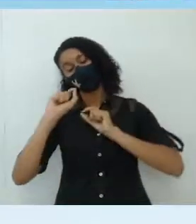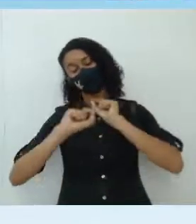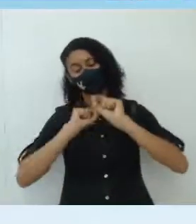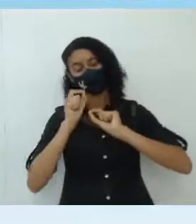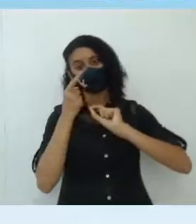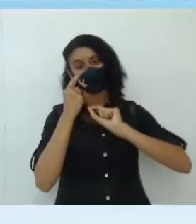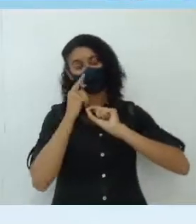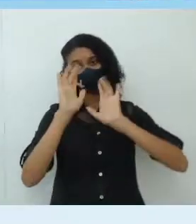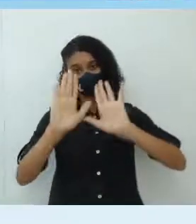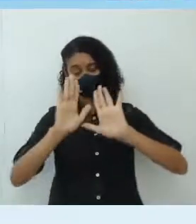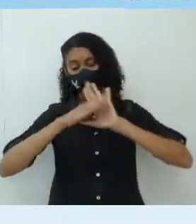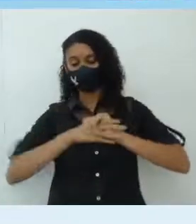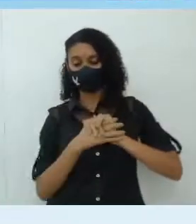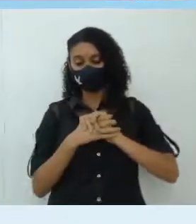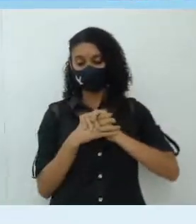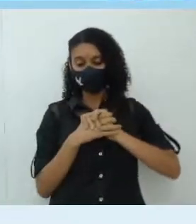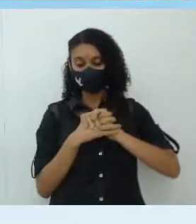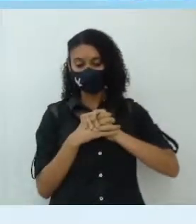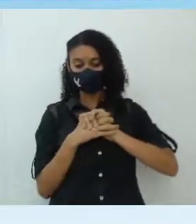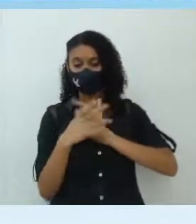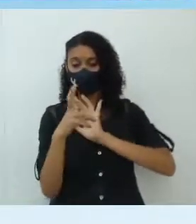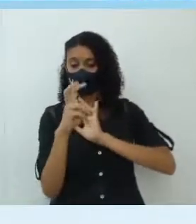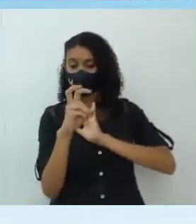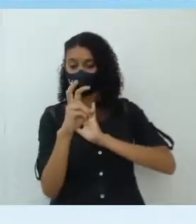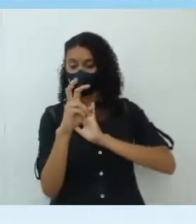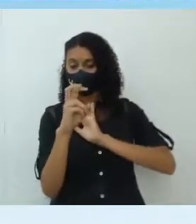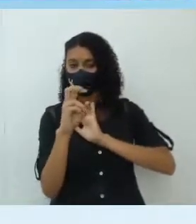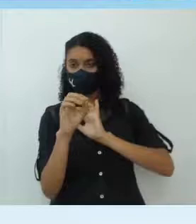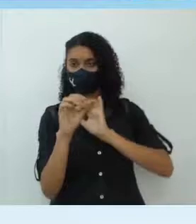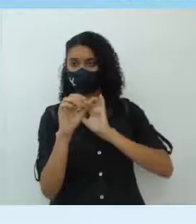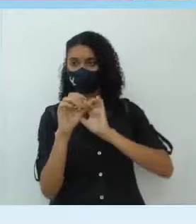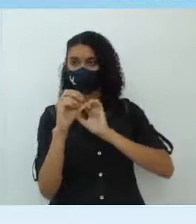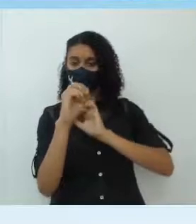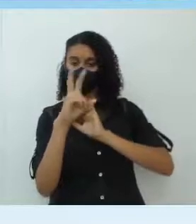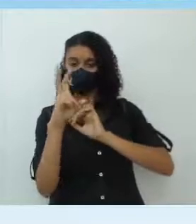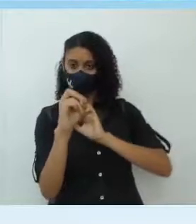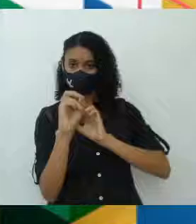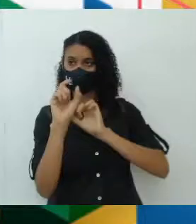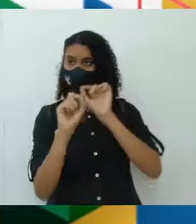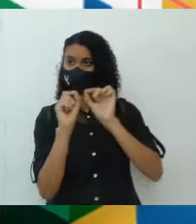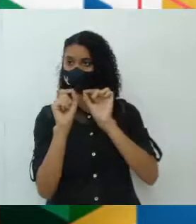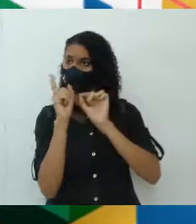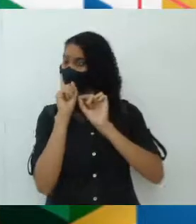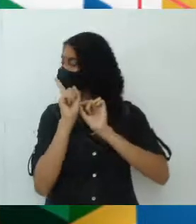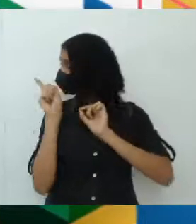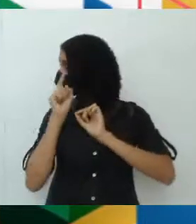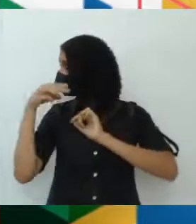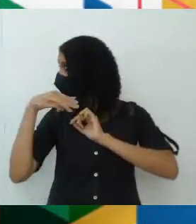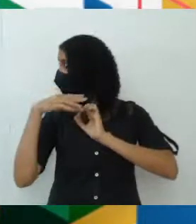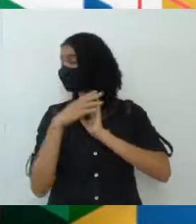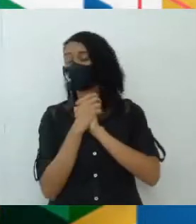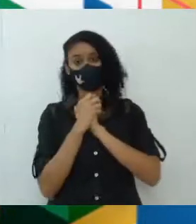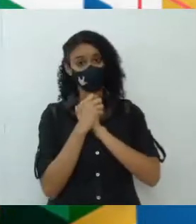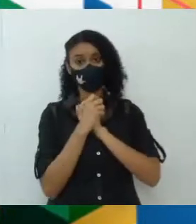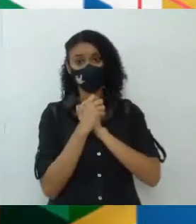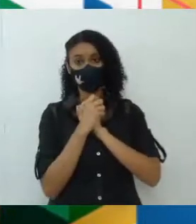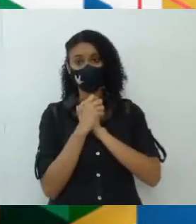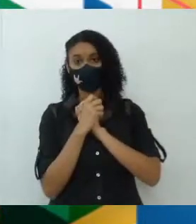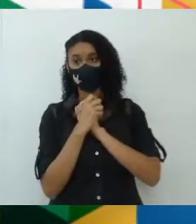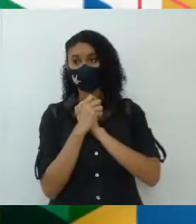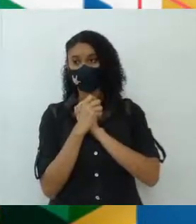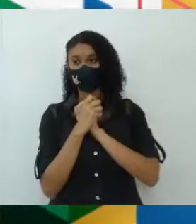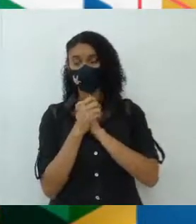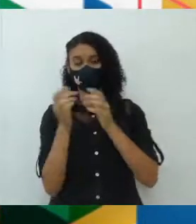olha, a quantidade de ovos é igual à massa da nossa carga dividido